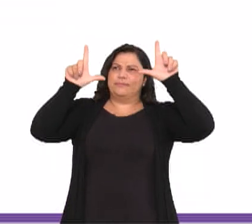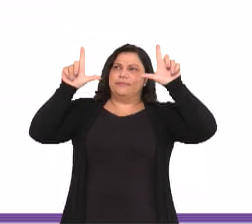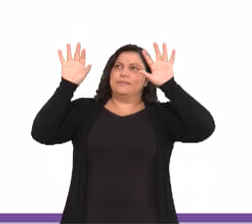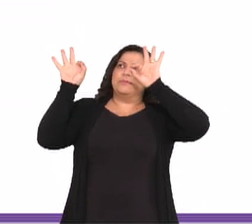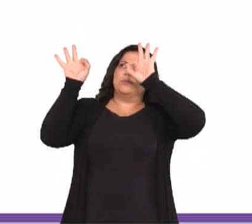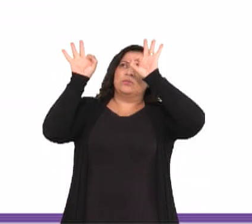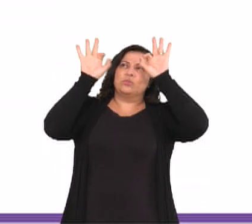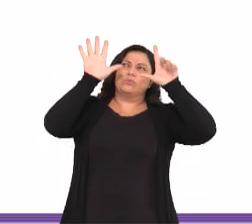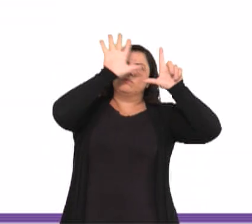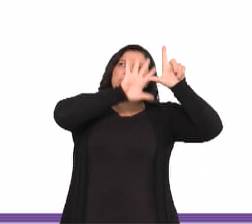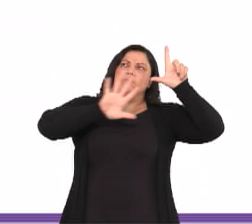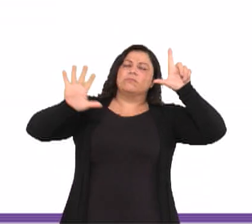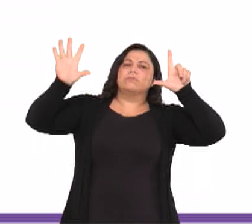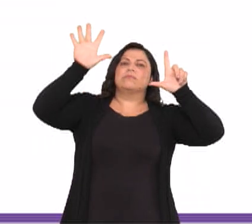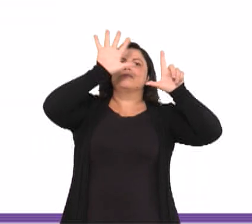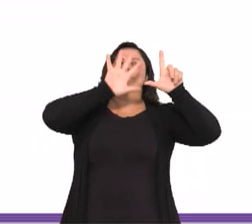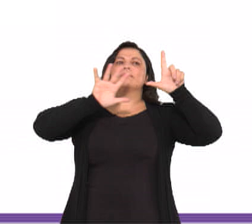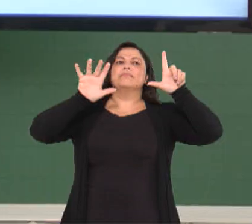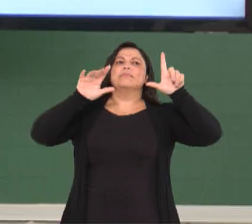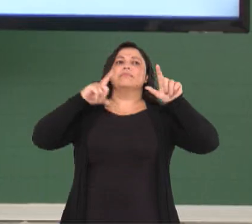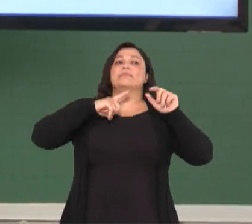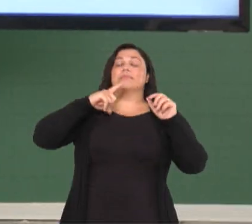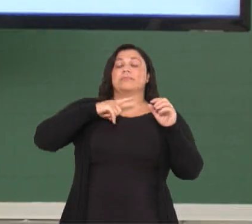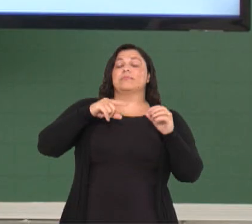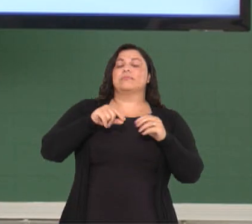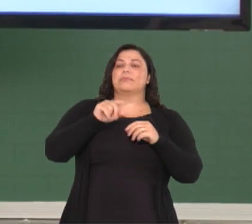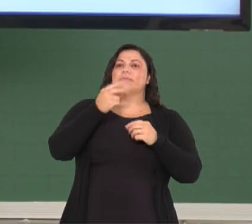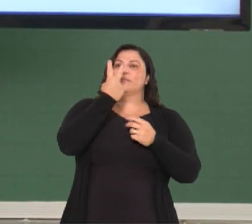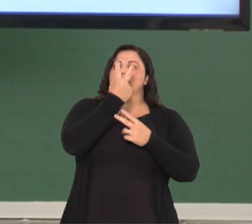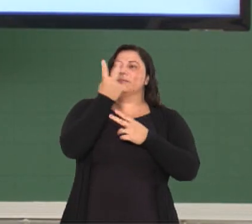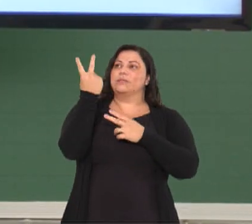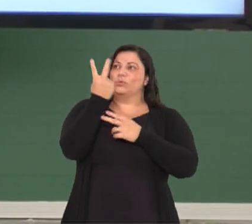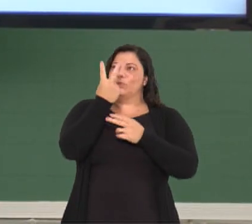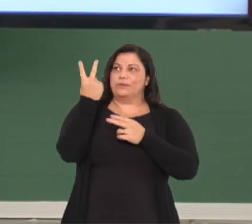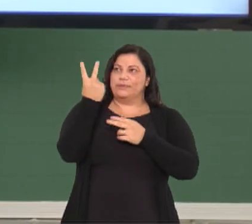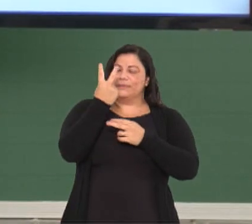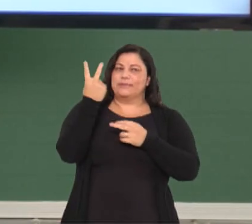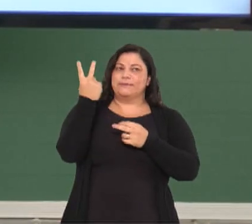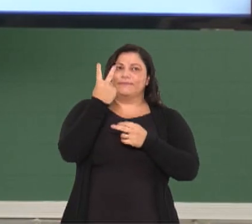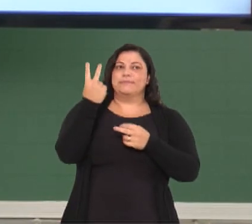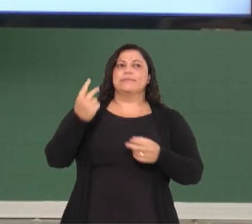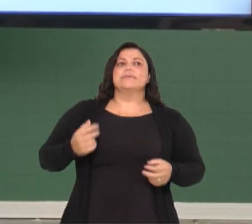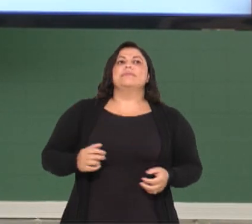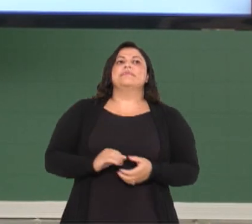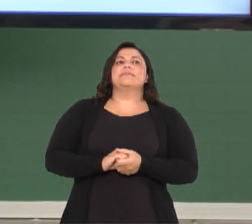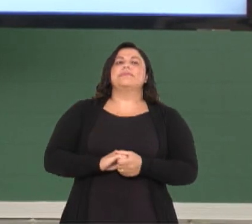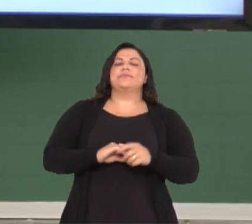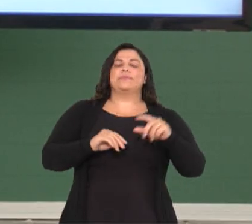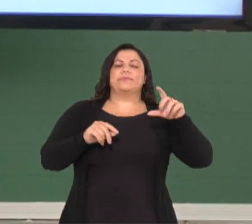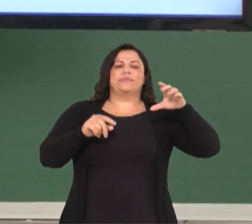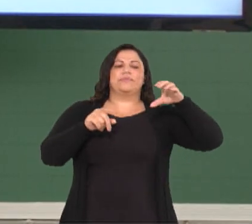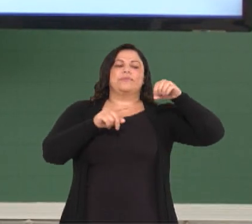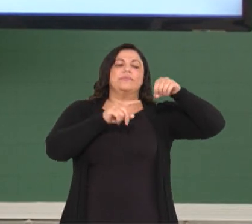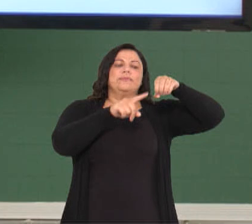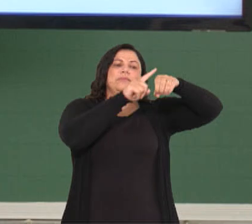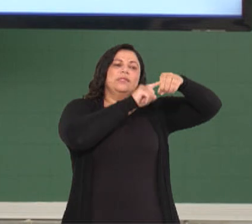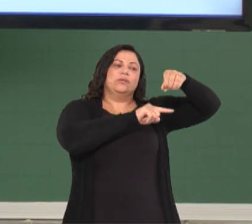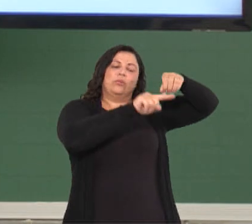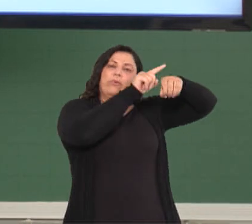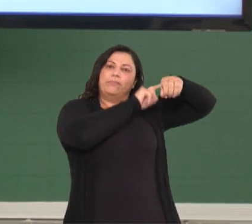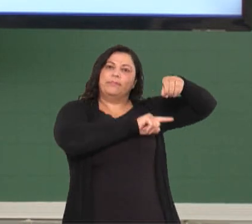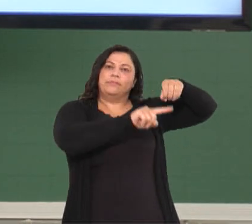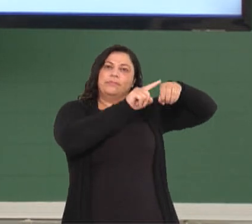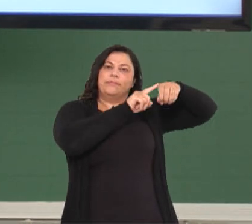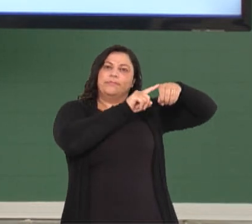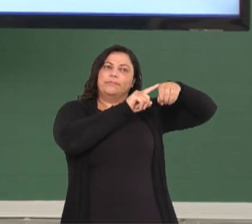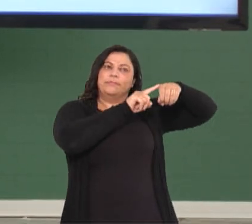vamos observando aqui. Temos duas figuras que representam duas esferas, né? Duas esferas